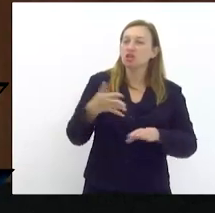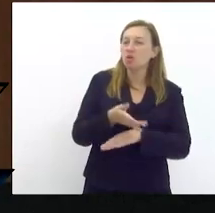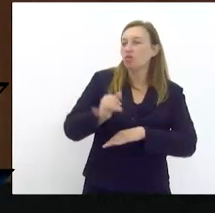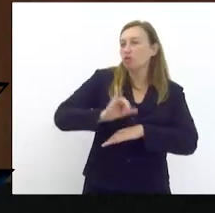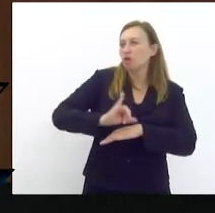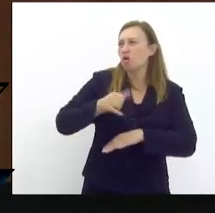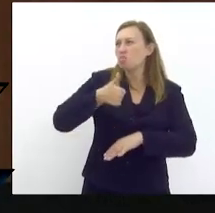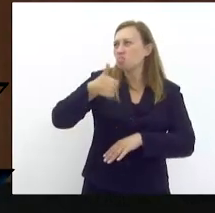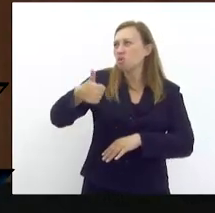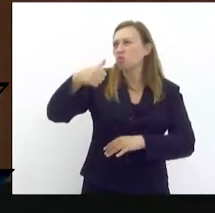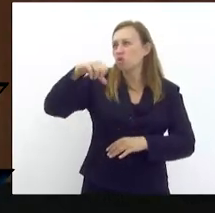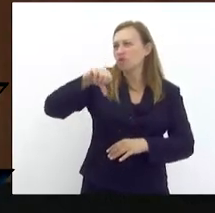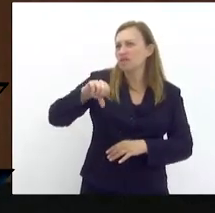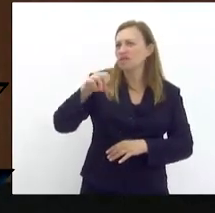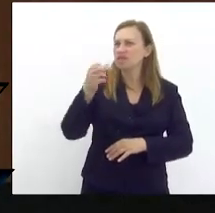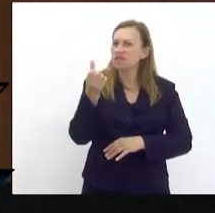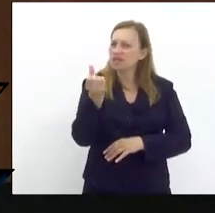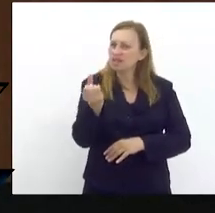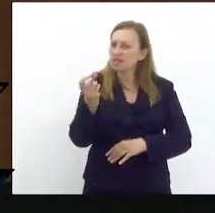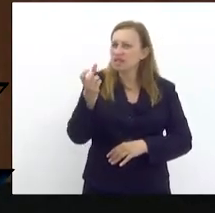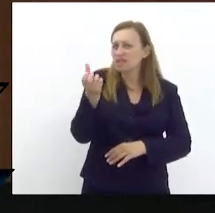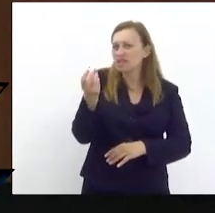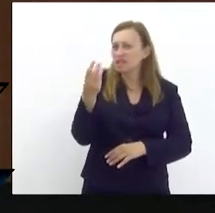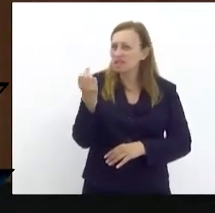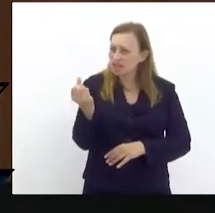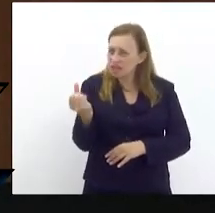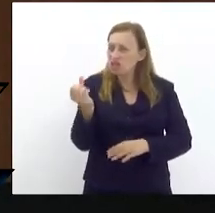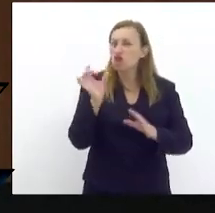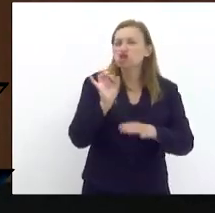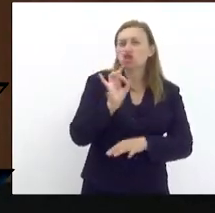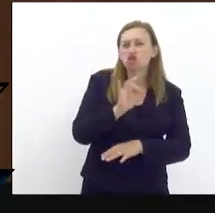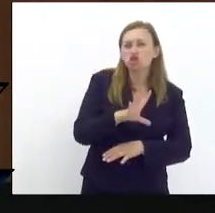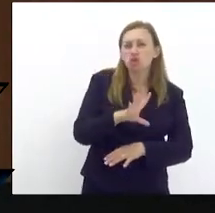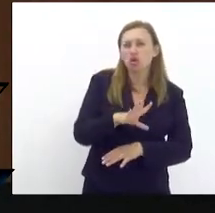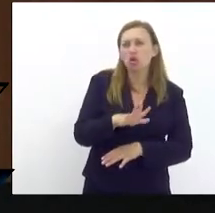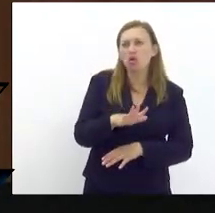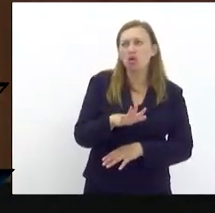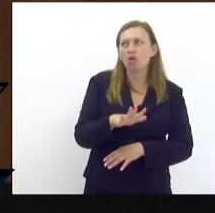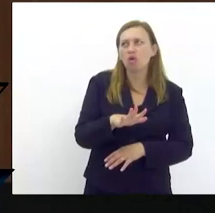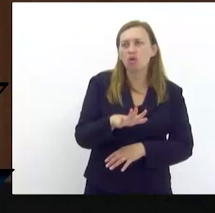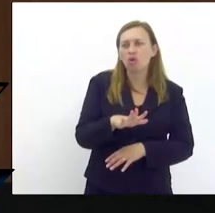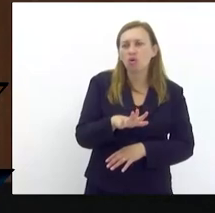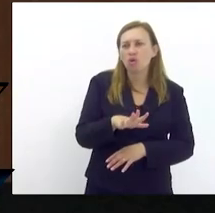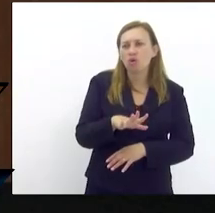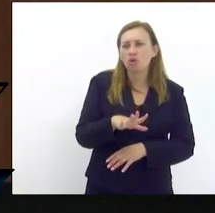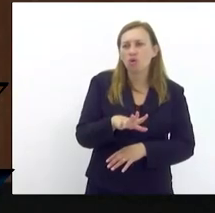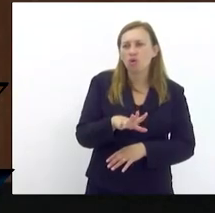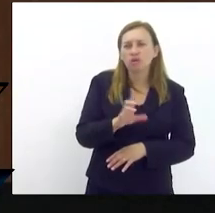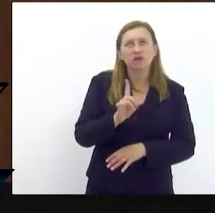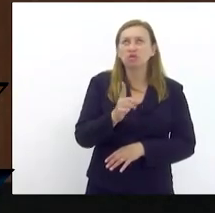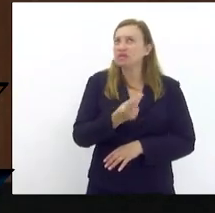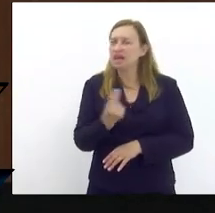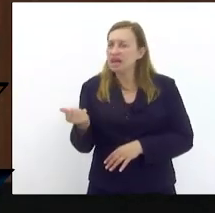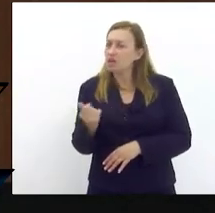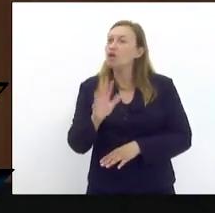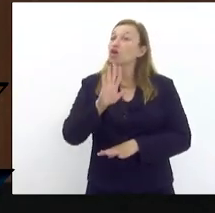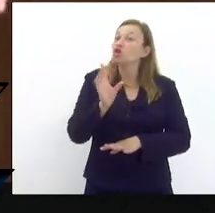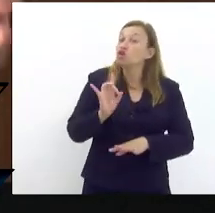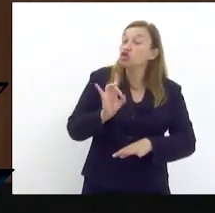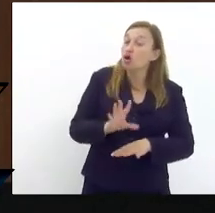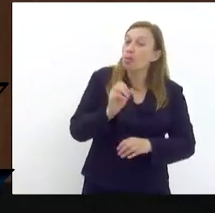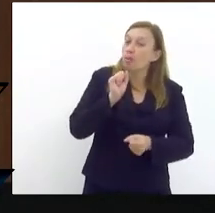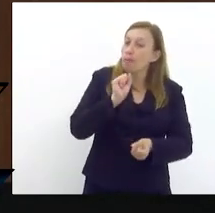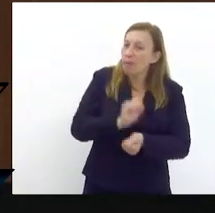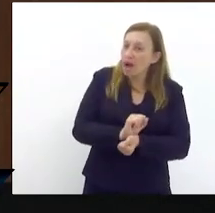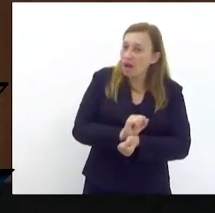Redonda em 1966 e só saiu não saiu né só parou